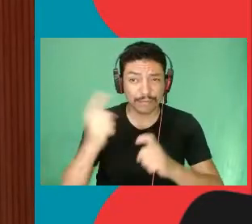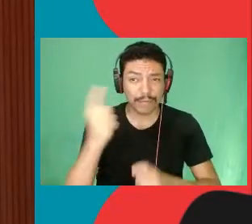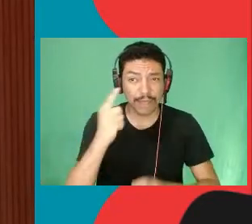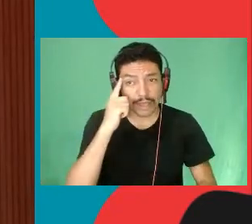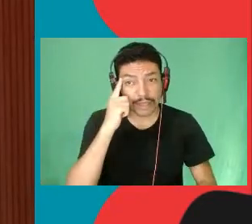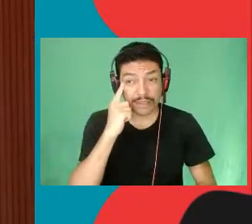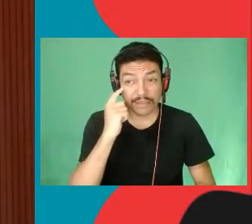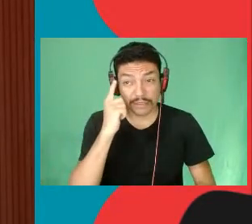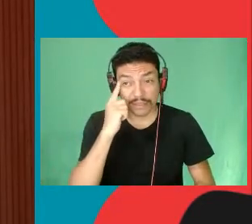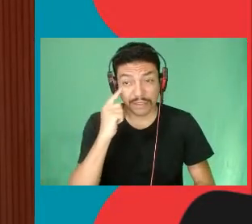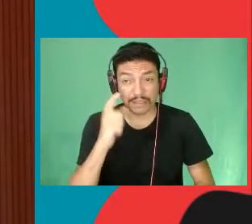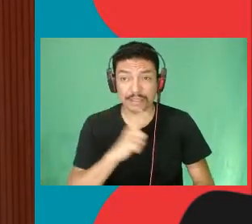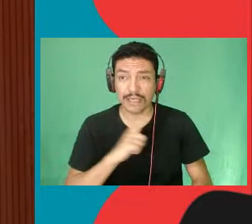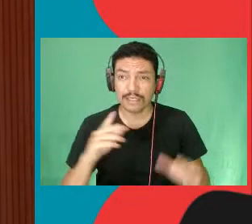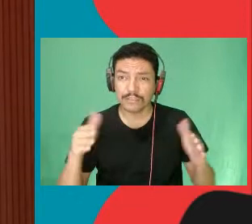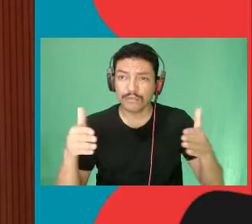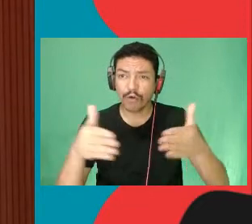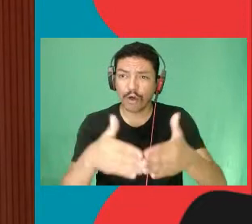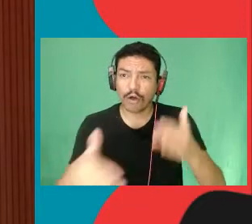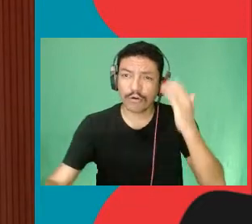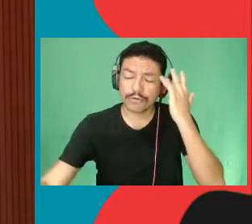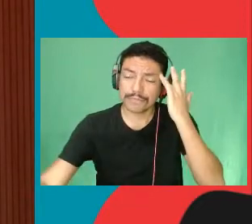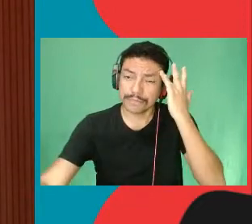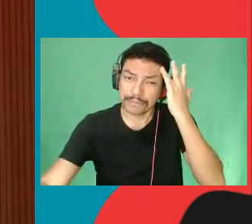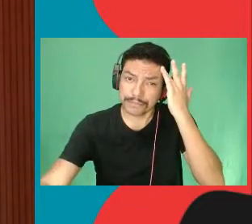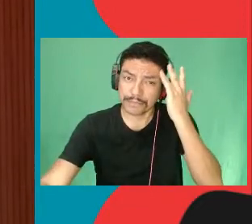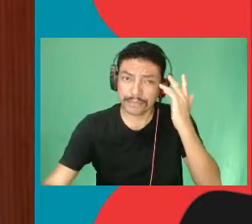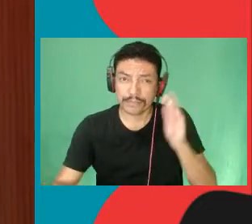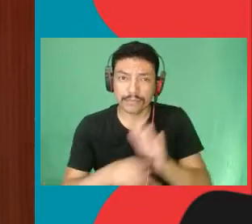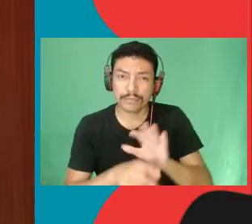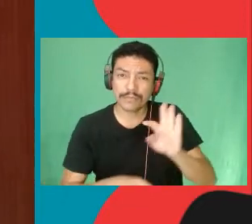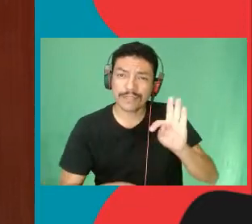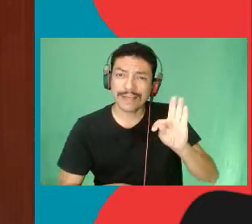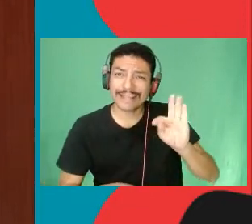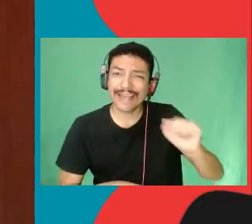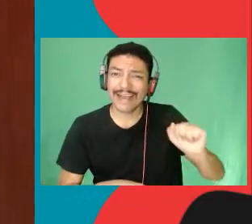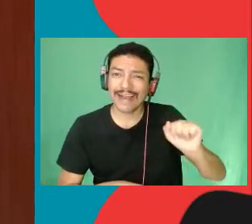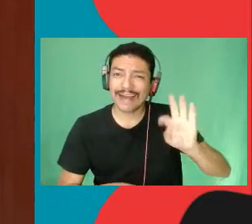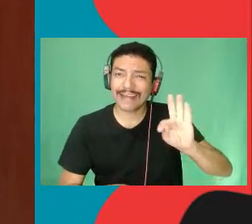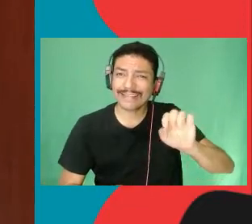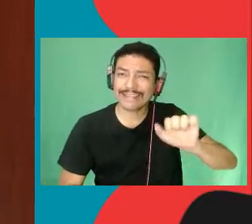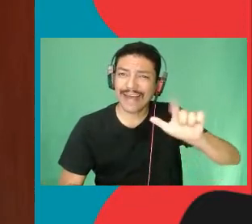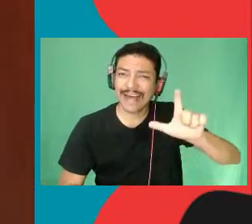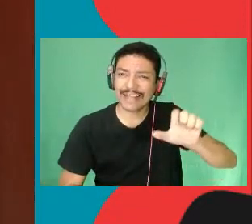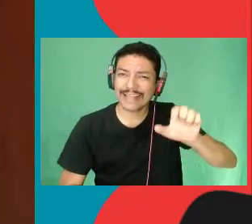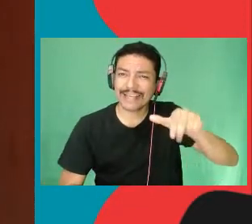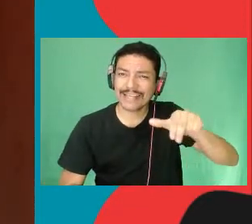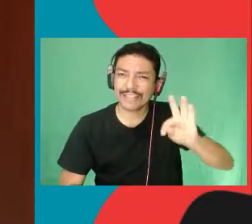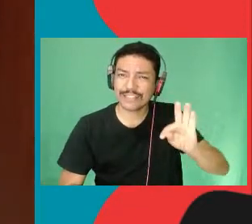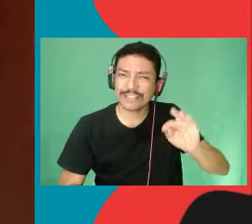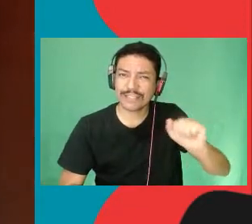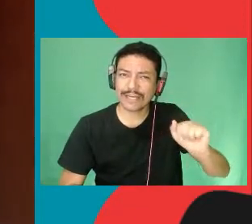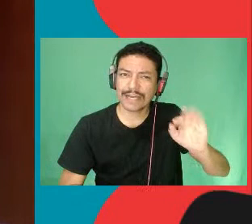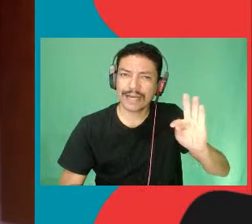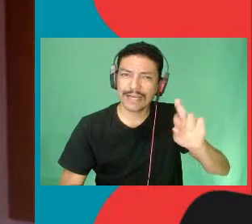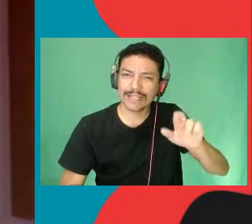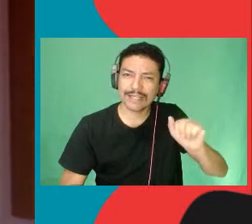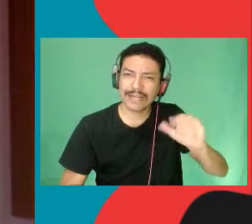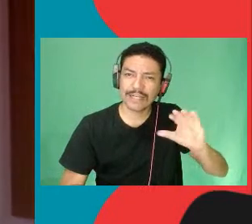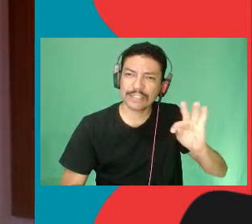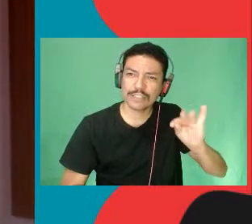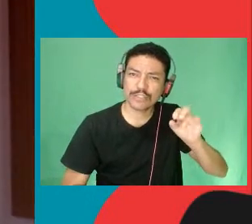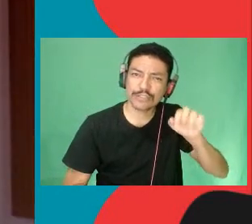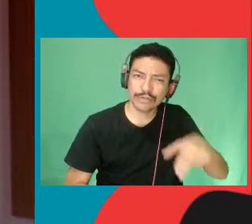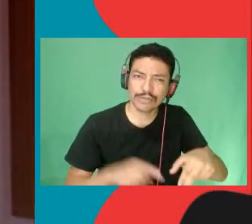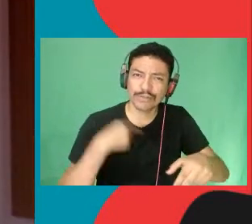que tem esse foco, né, de talent attraction em grupos minorizados que a gente trabalha hoje na C&T. E